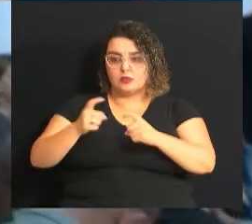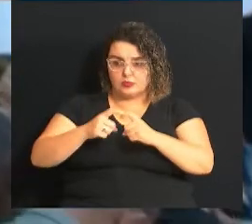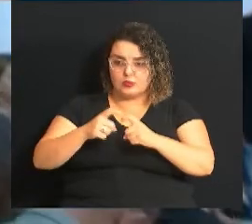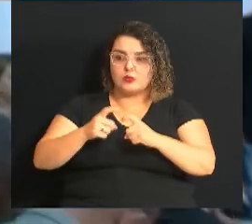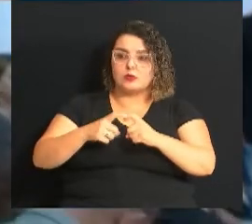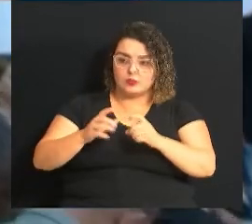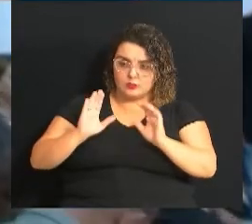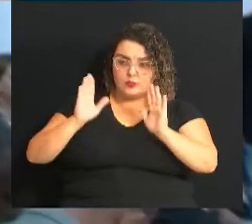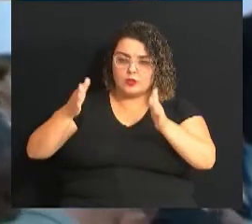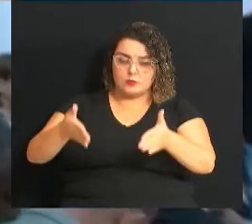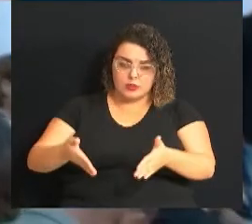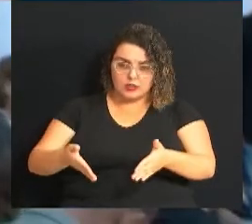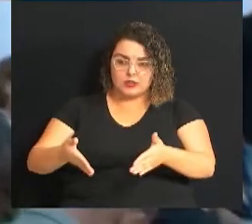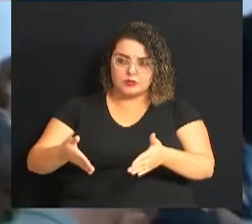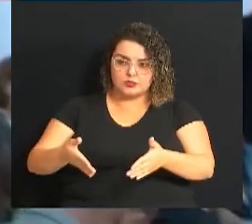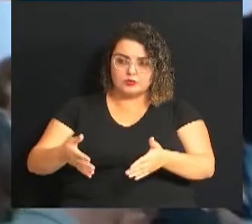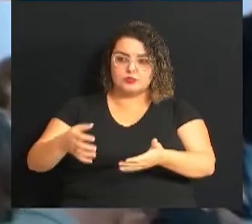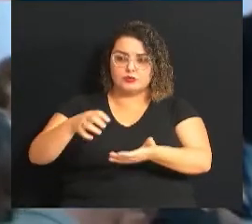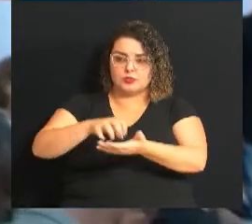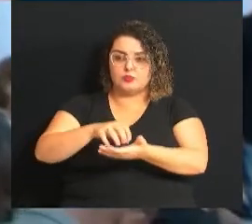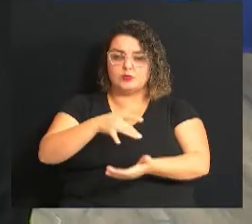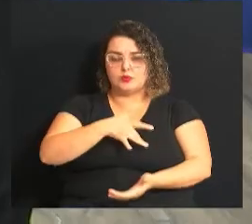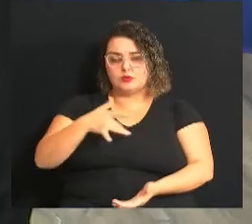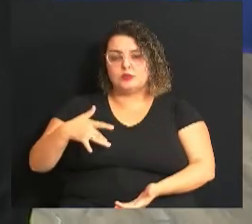né, do posto de saúde do Vila União.